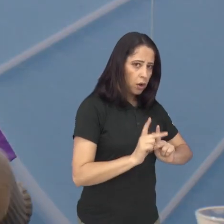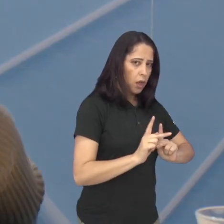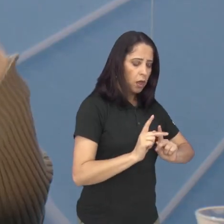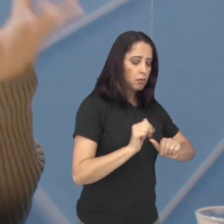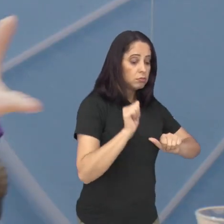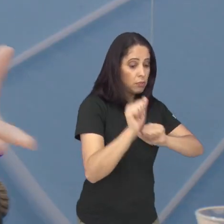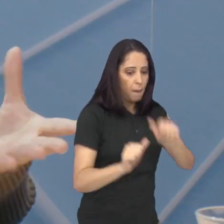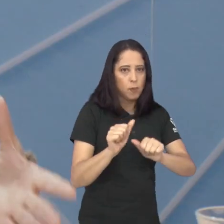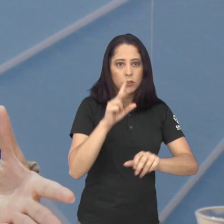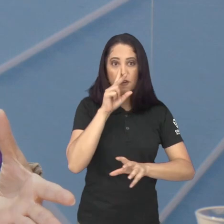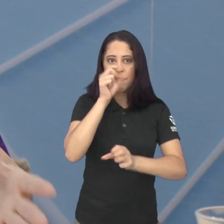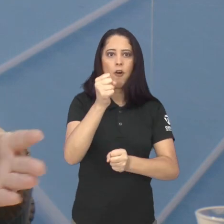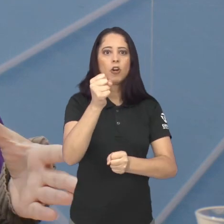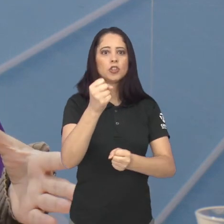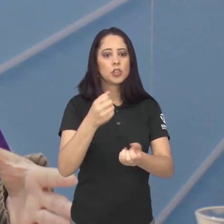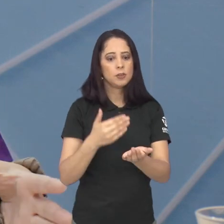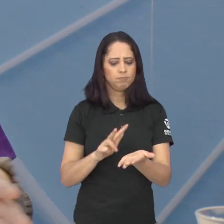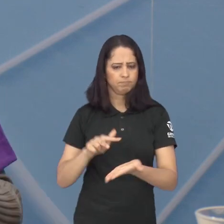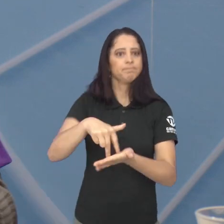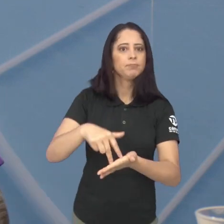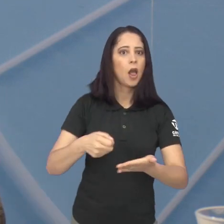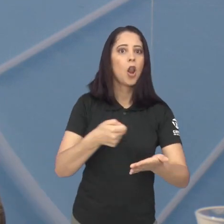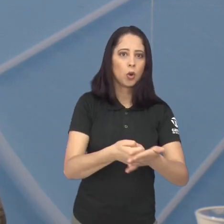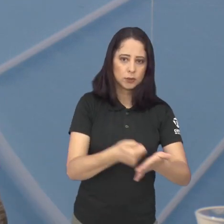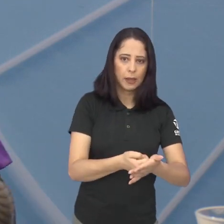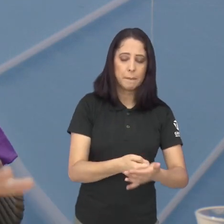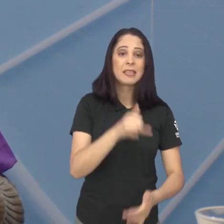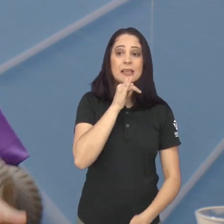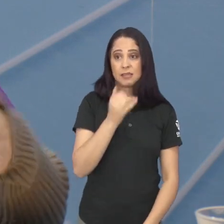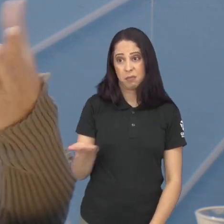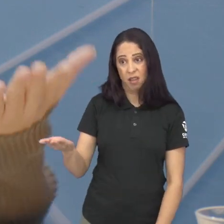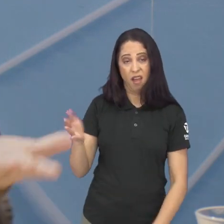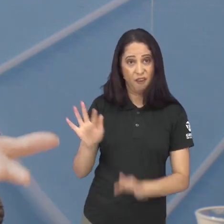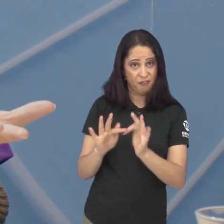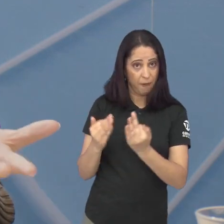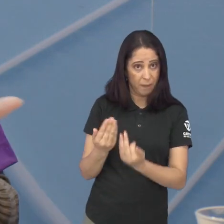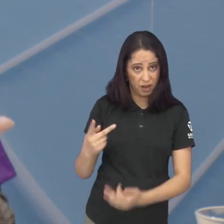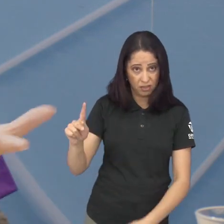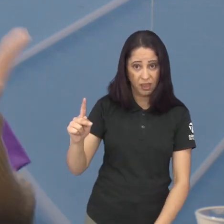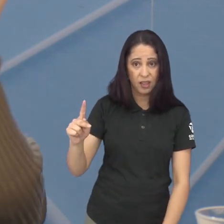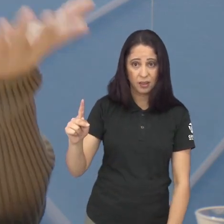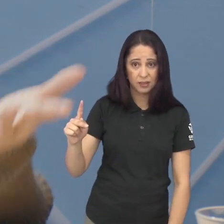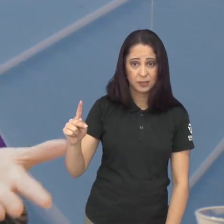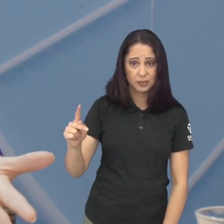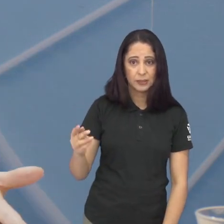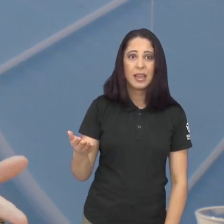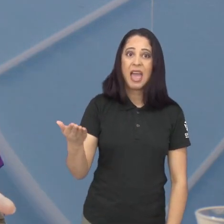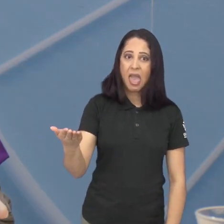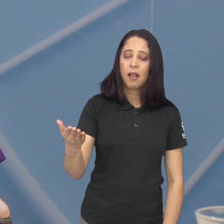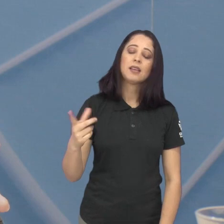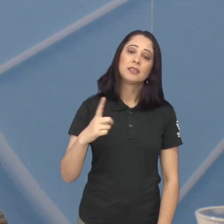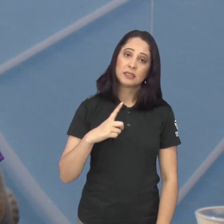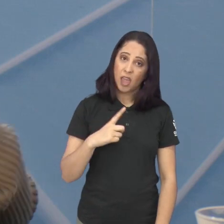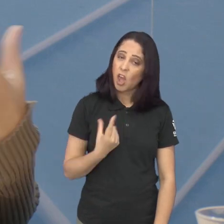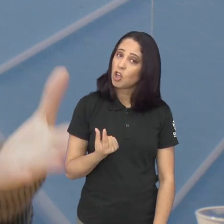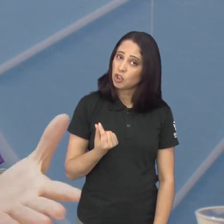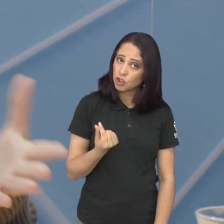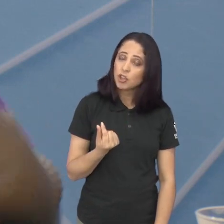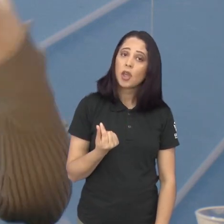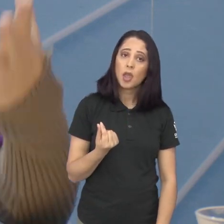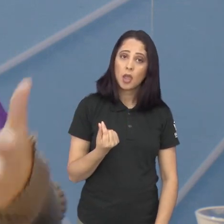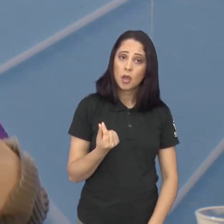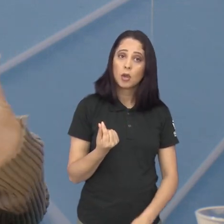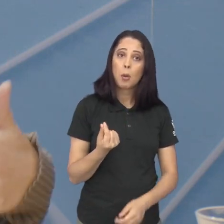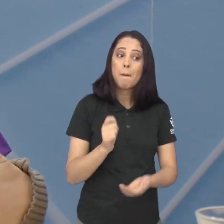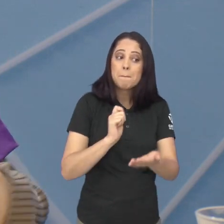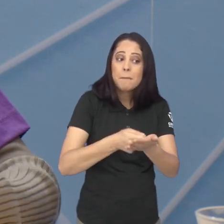começar. E a Camila estava falando, né? O exemplo da família dela, que é um exemplo de uma família que teve condições, né?